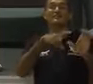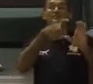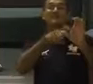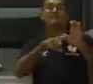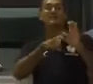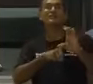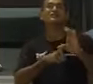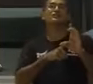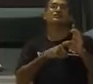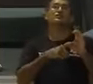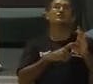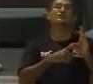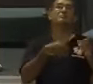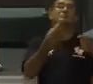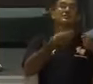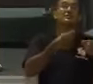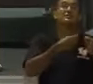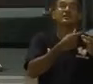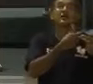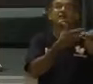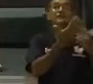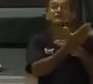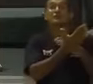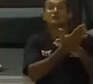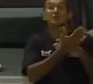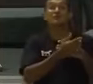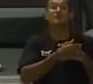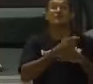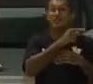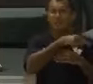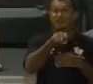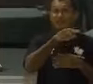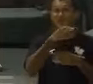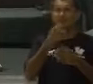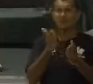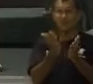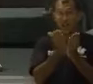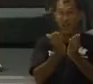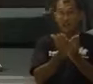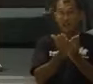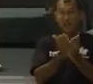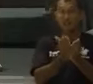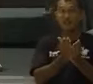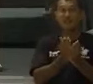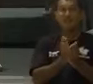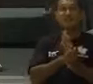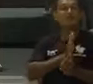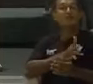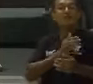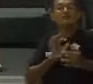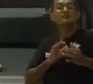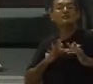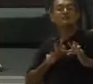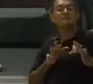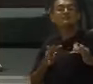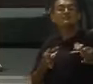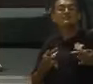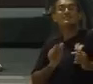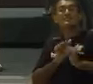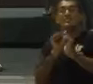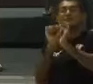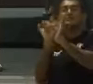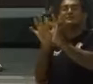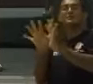dependência, de necessidade, esses crentes abriram o coração e abençoaram Paulo